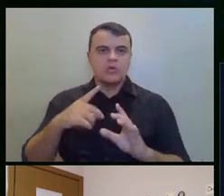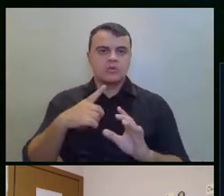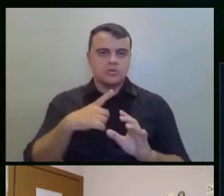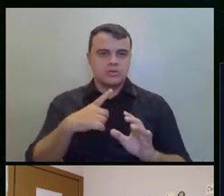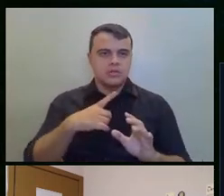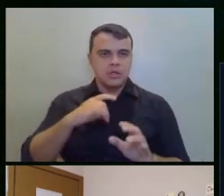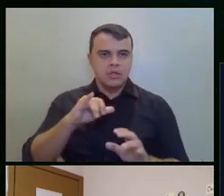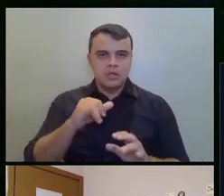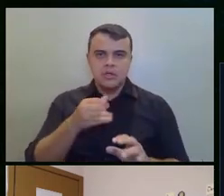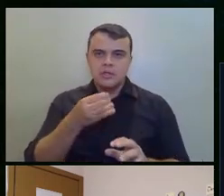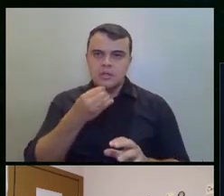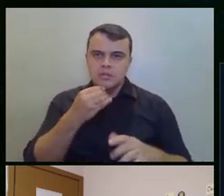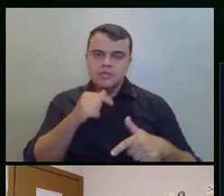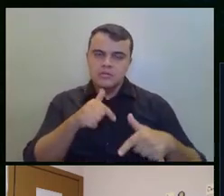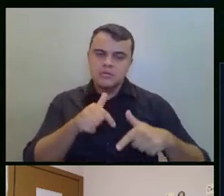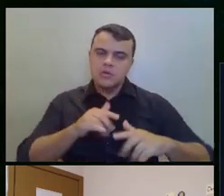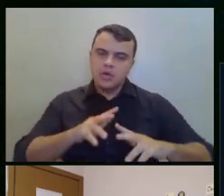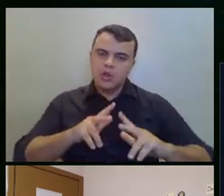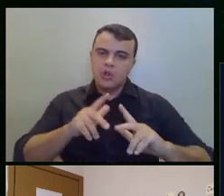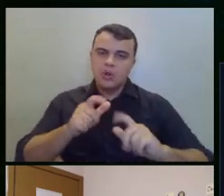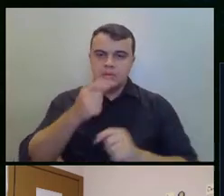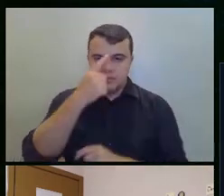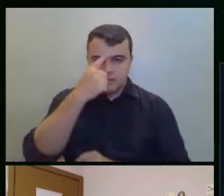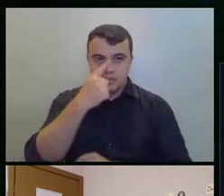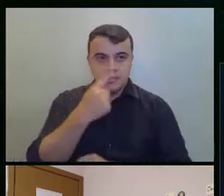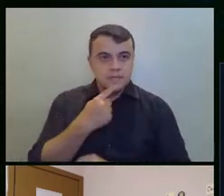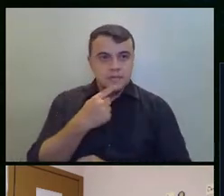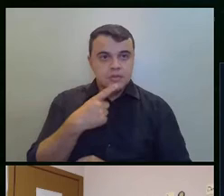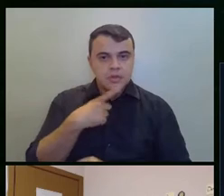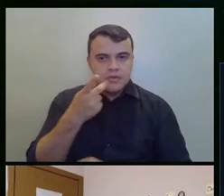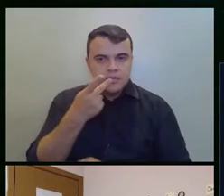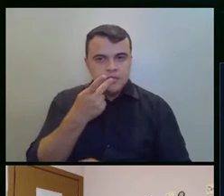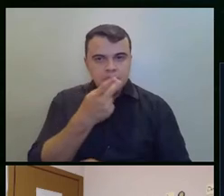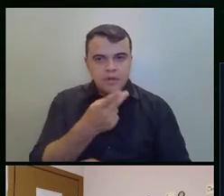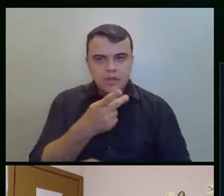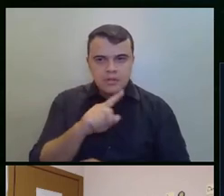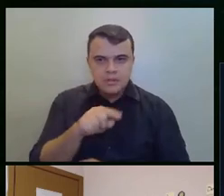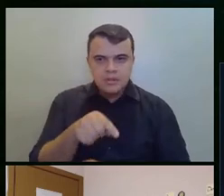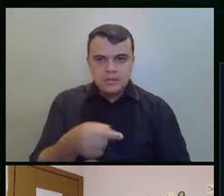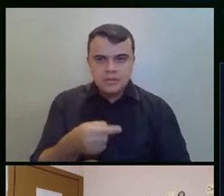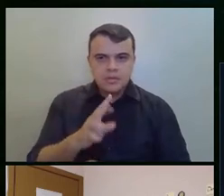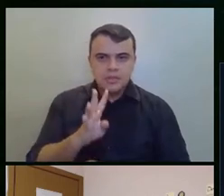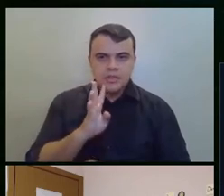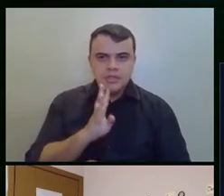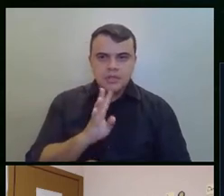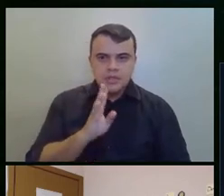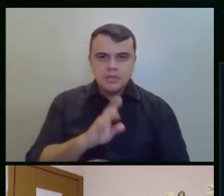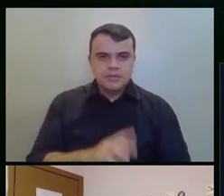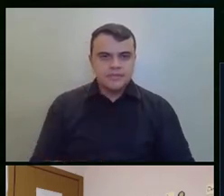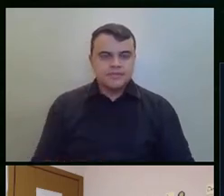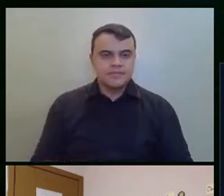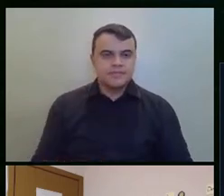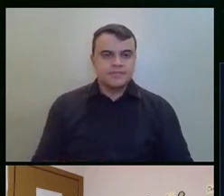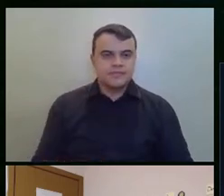oportunidades aparecendo para todos os perfis né ter até um comentário na sequência aqui que foi bem legal